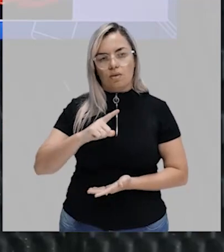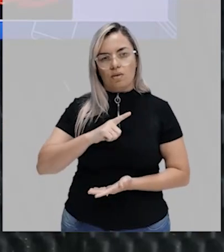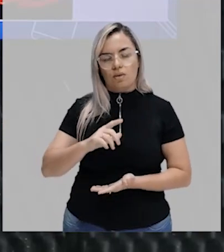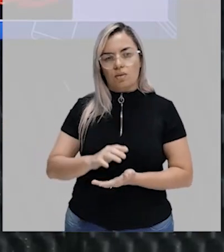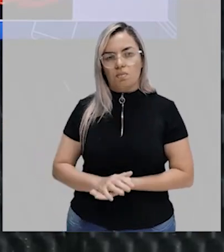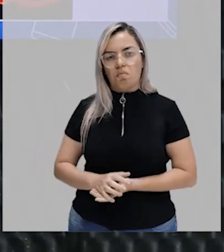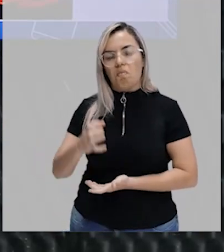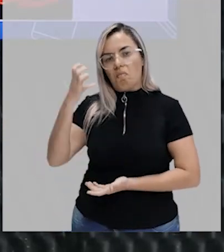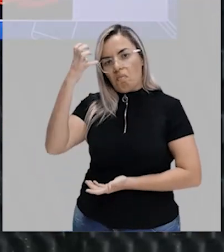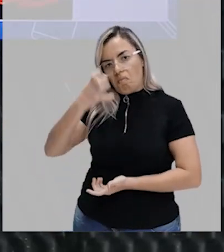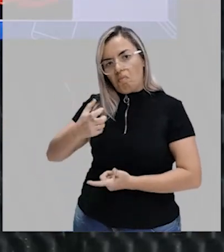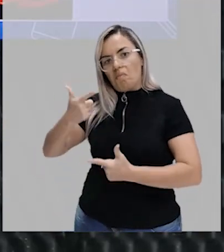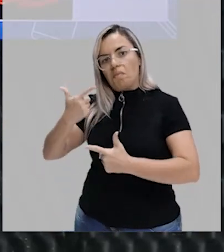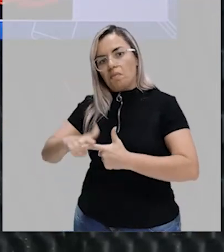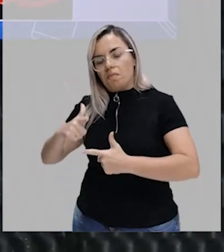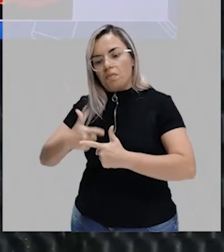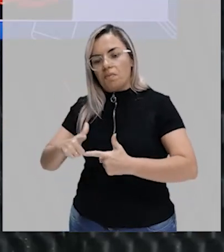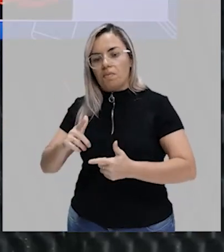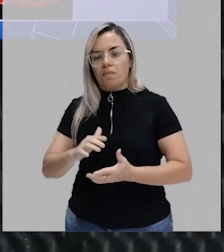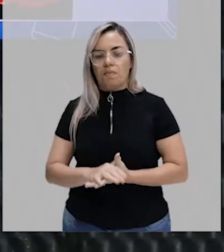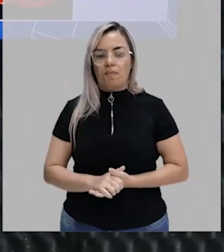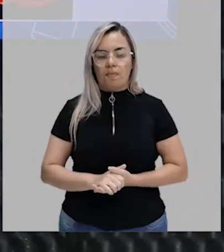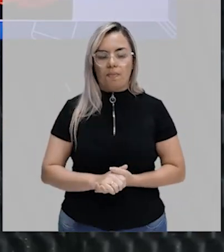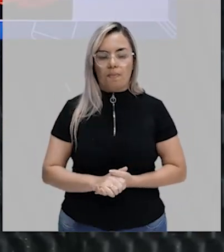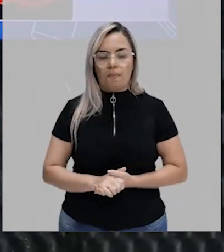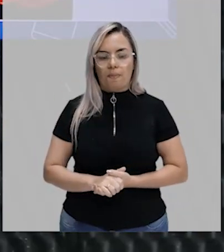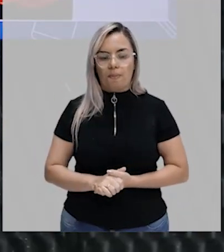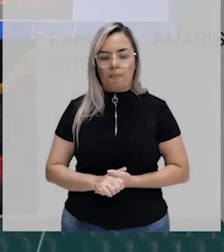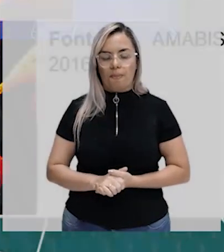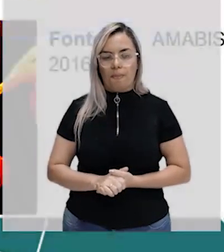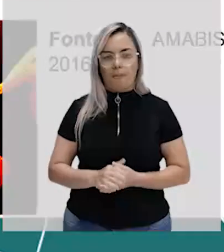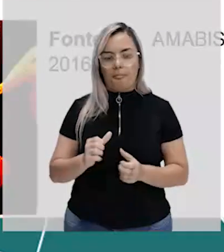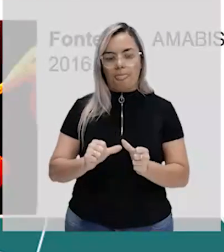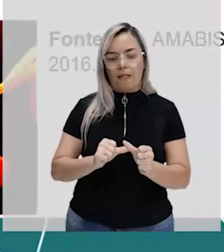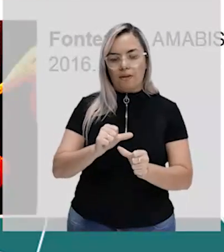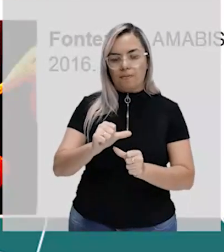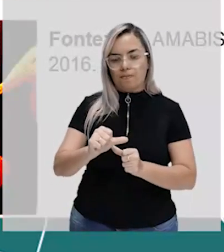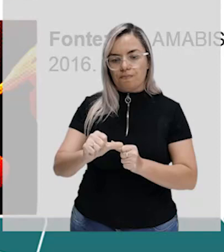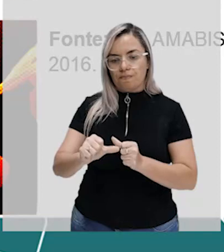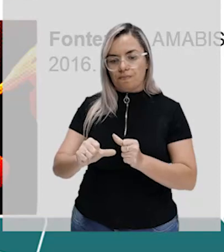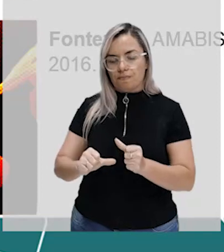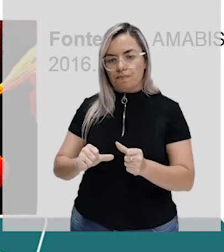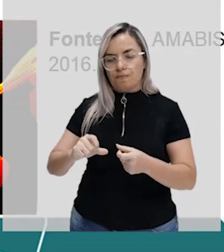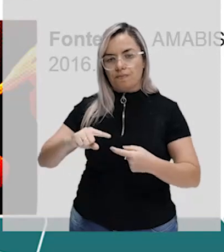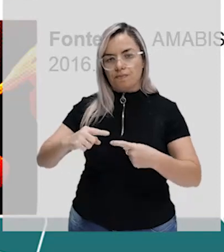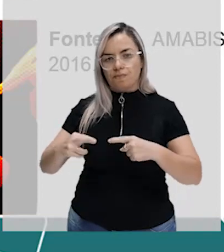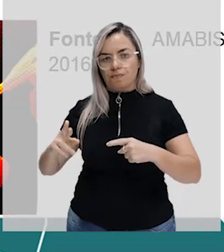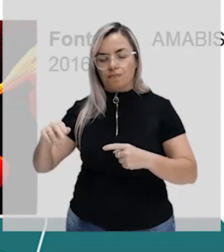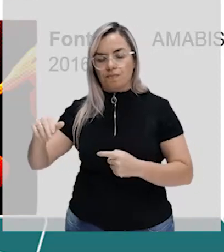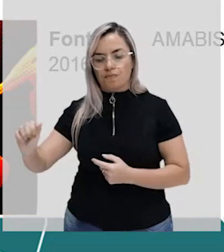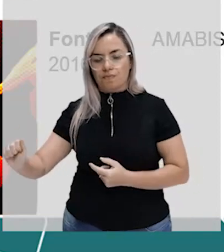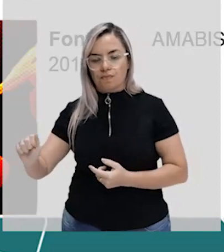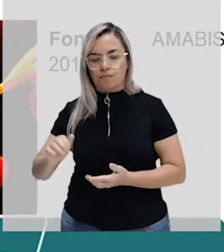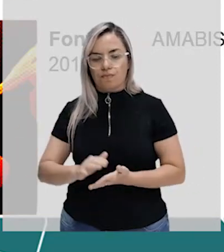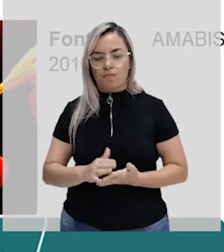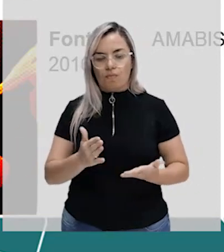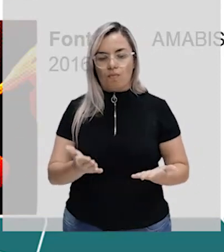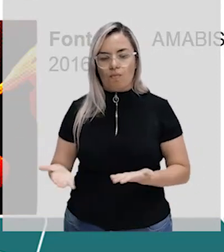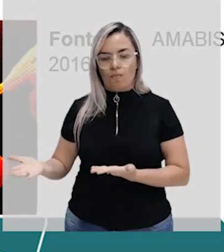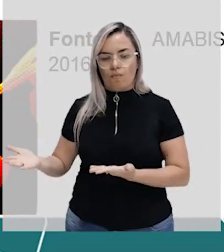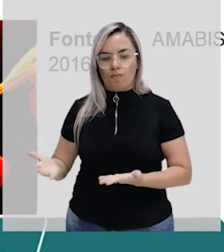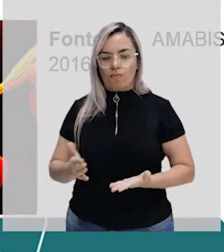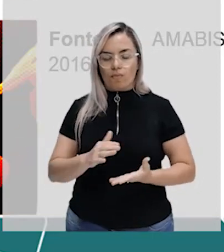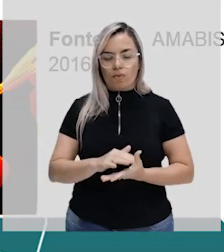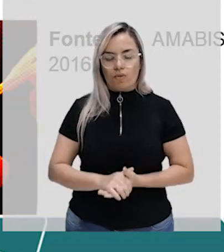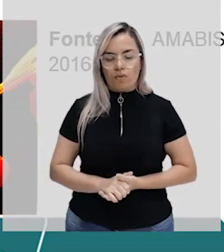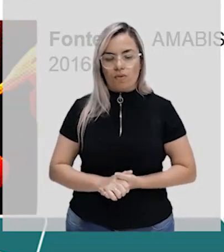muito severa. Beleza? Então, graças a uma mutação que ocorre aqui justamente